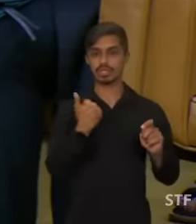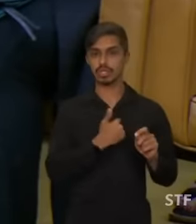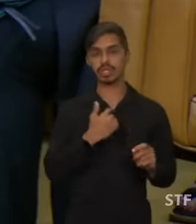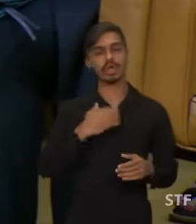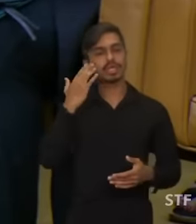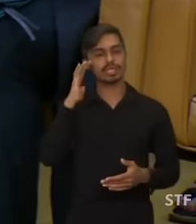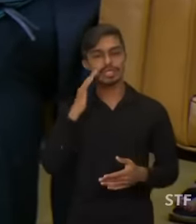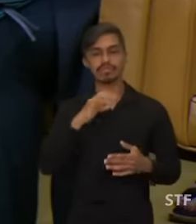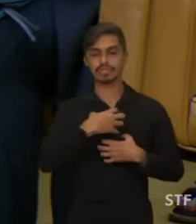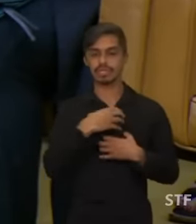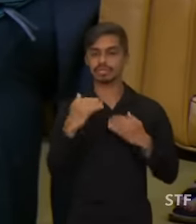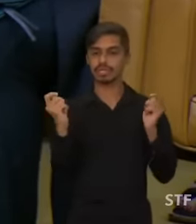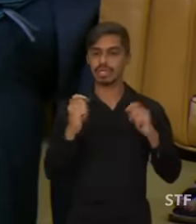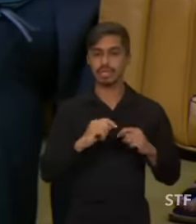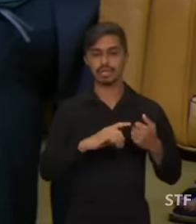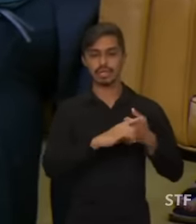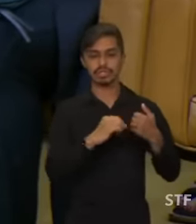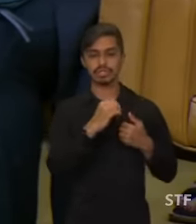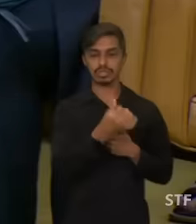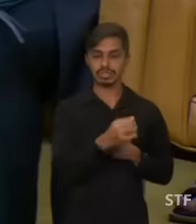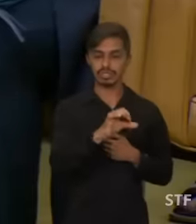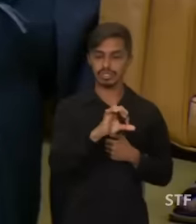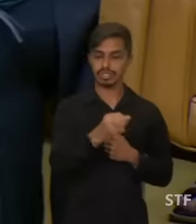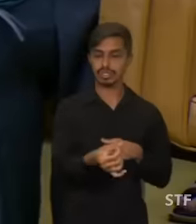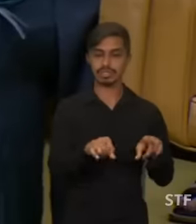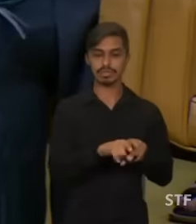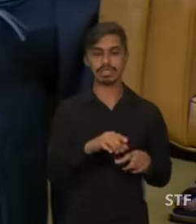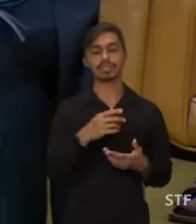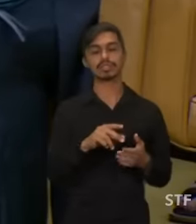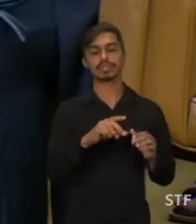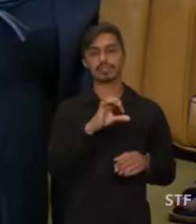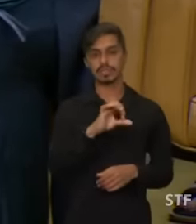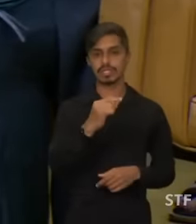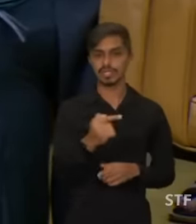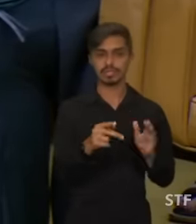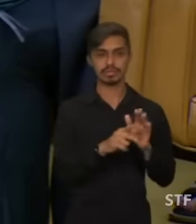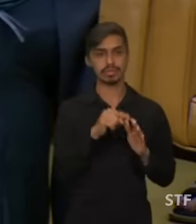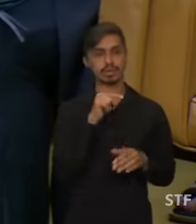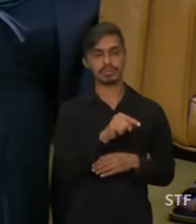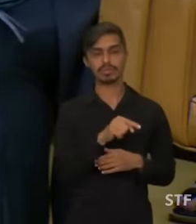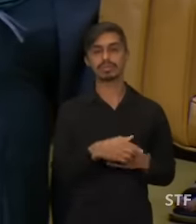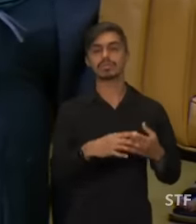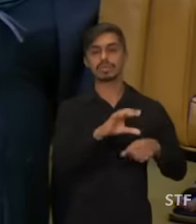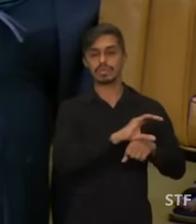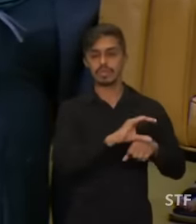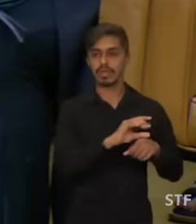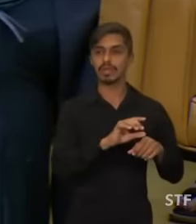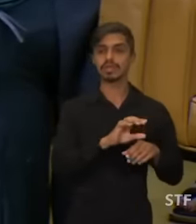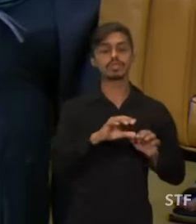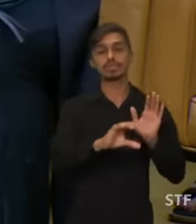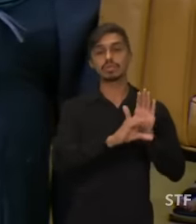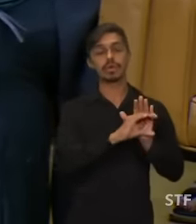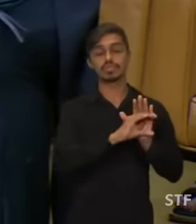os artigos 96 e 97 do Código Penal com alguns dos dispositivos dessa resolução. Se nós formos